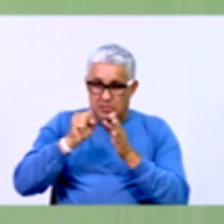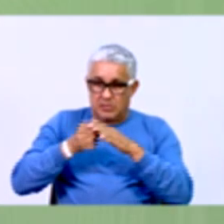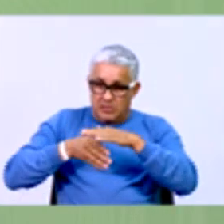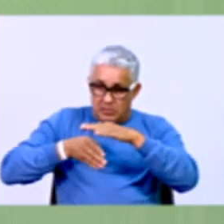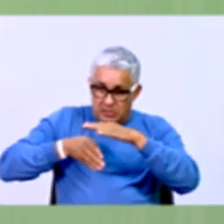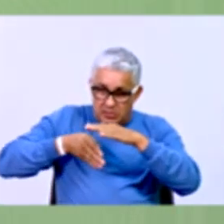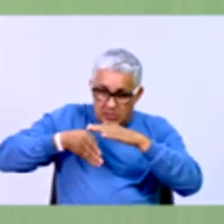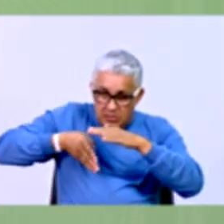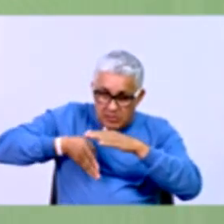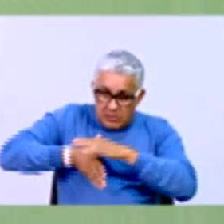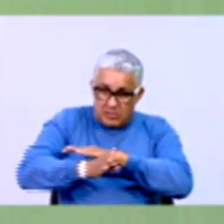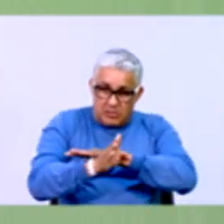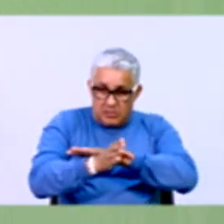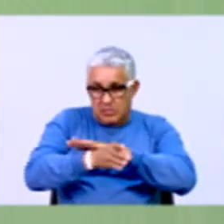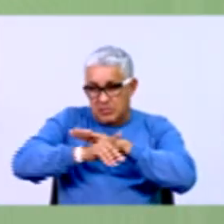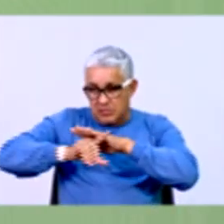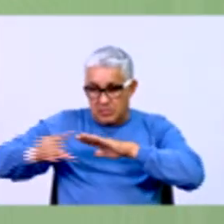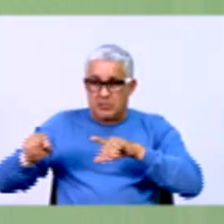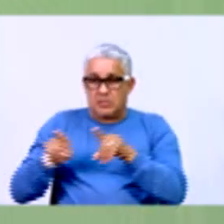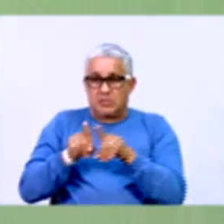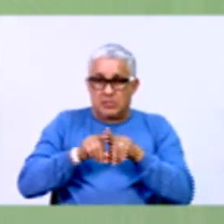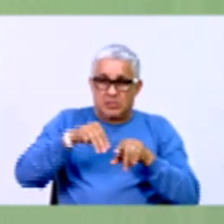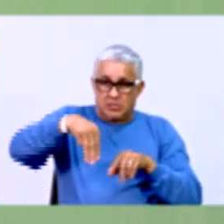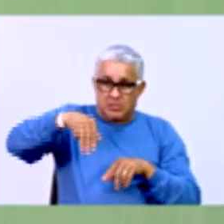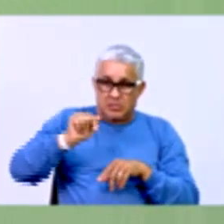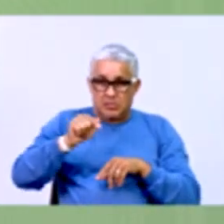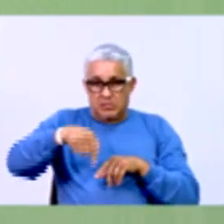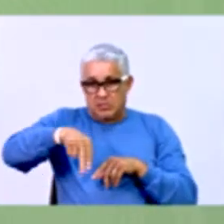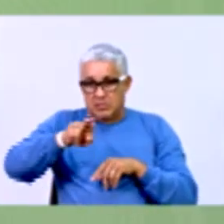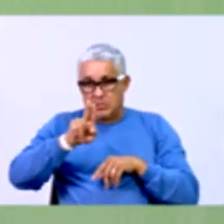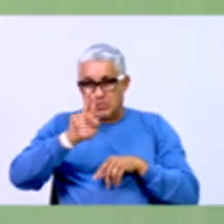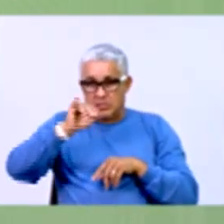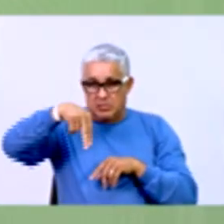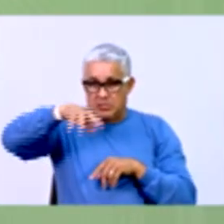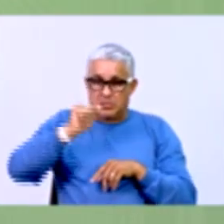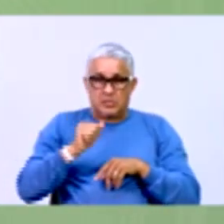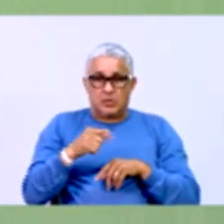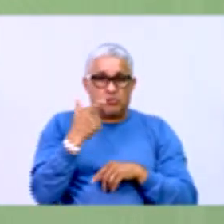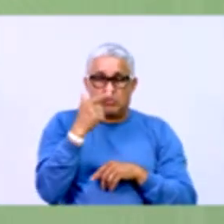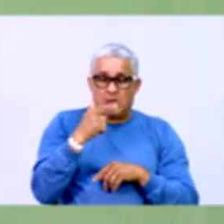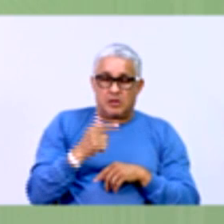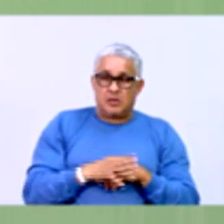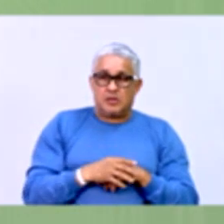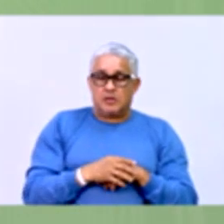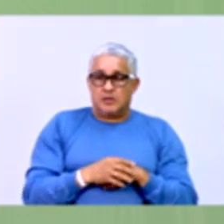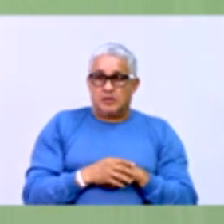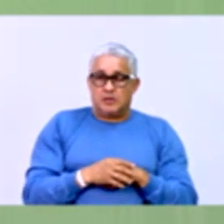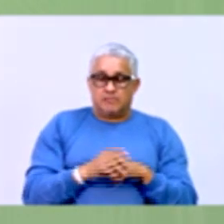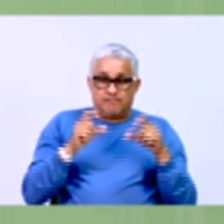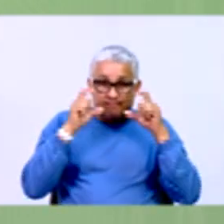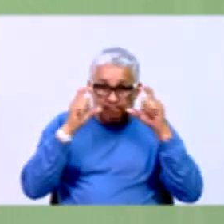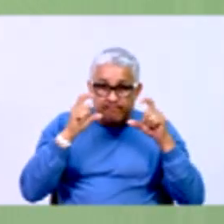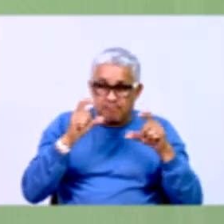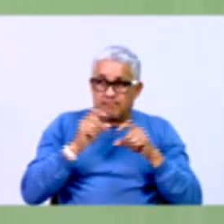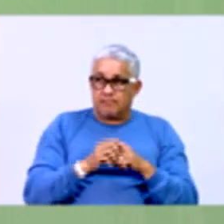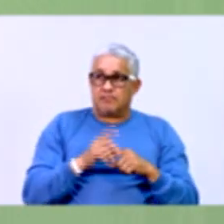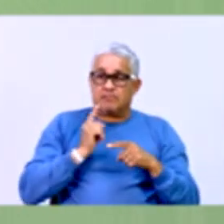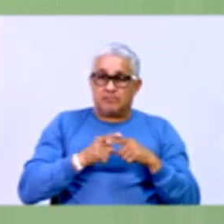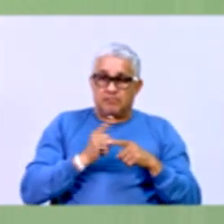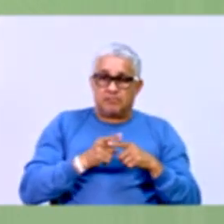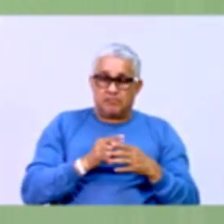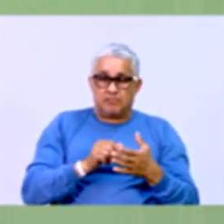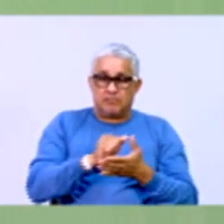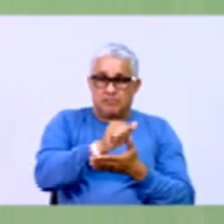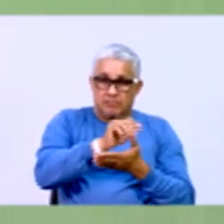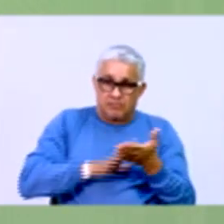máquina. Não havia muita atenção às funções de processamento eletrônico de dados, porque as tarefas